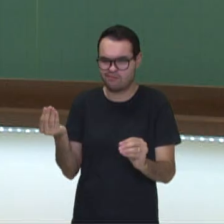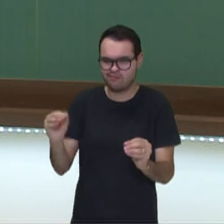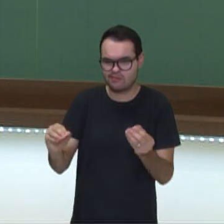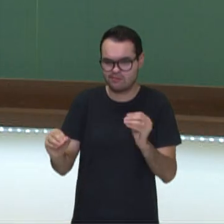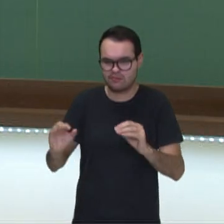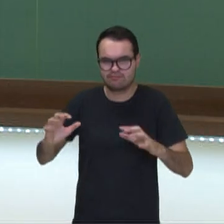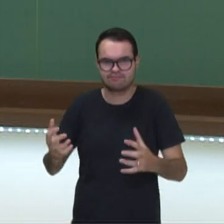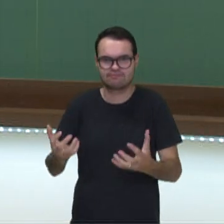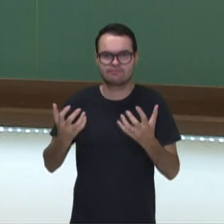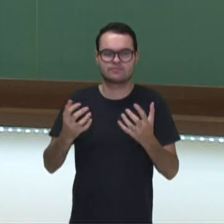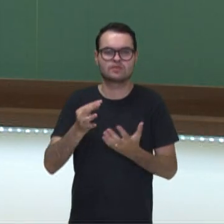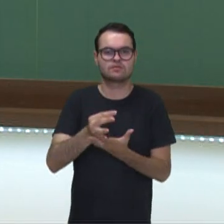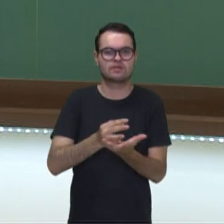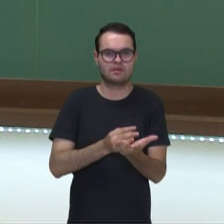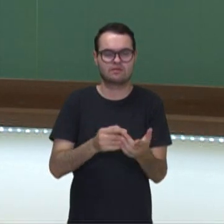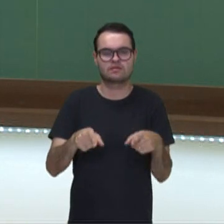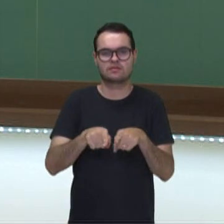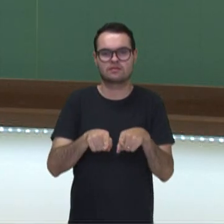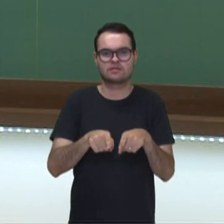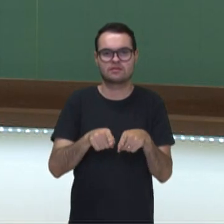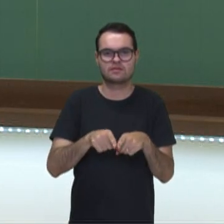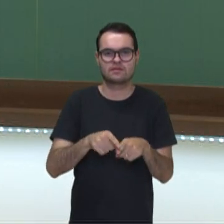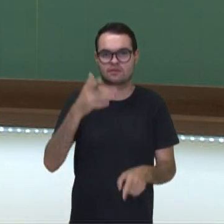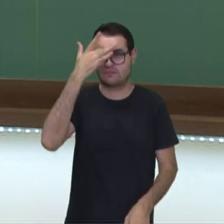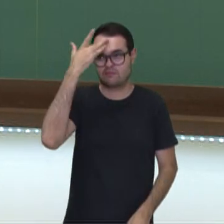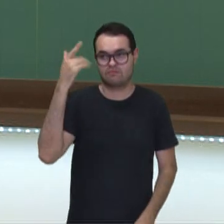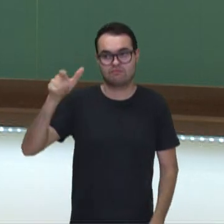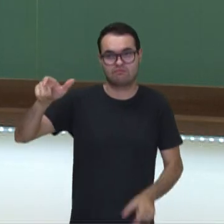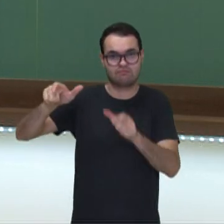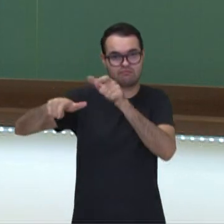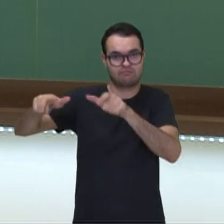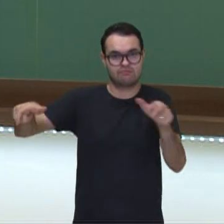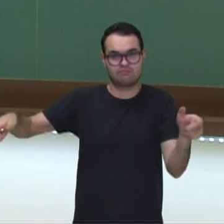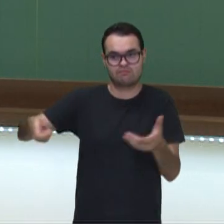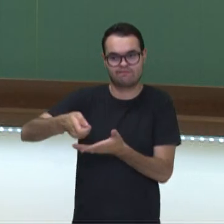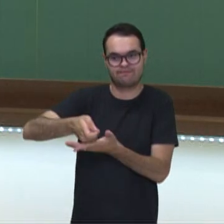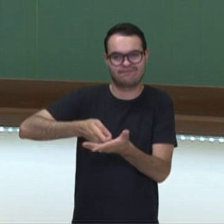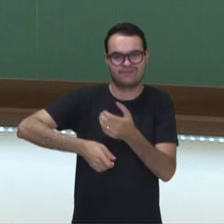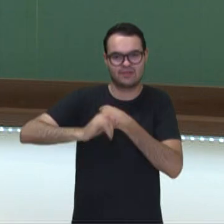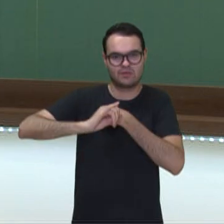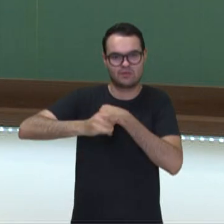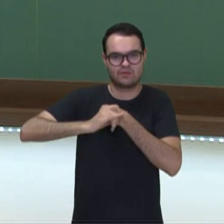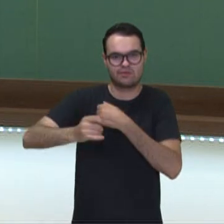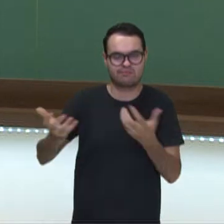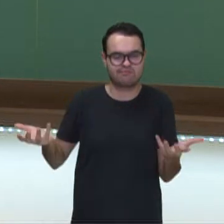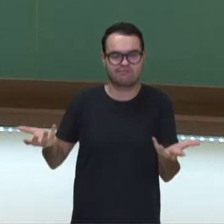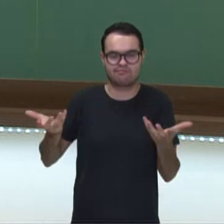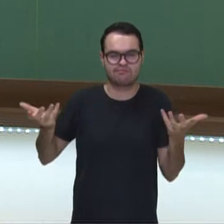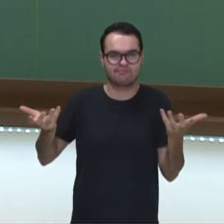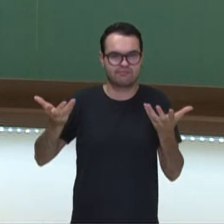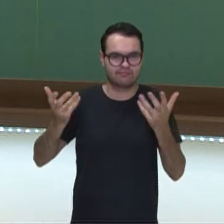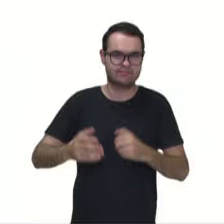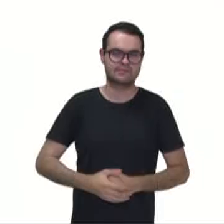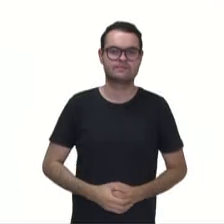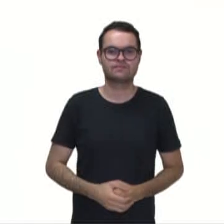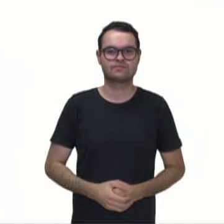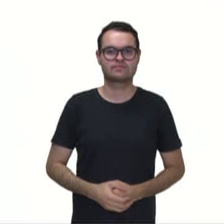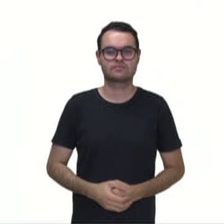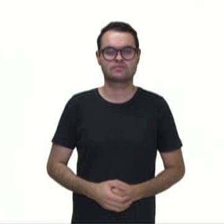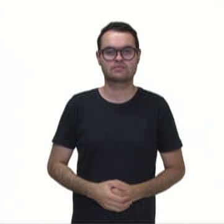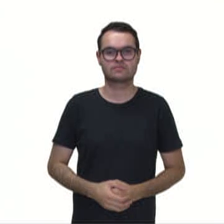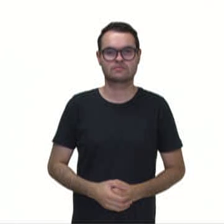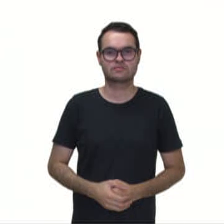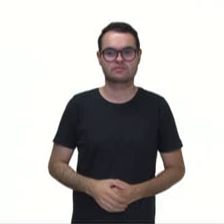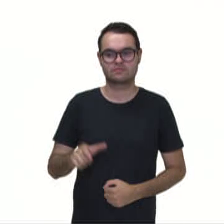esse recurso, sim, os cronistas usam com muita preciosidade. Vamos ler então uma crônica do autor e